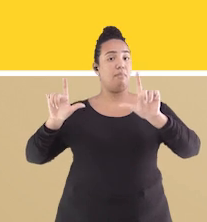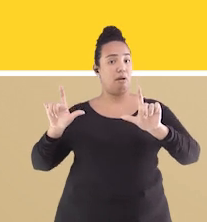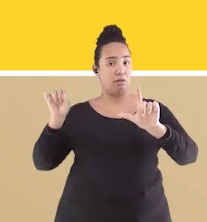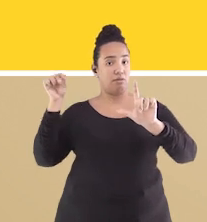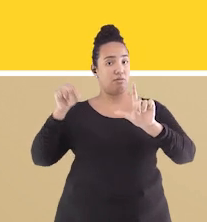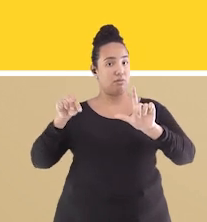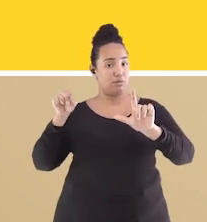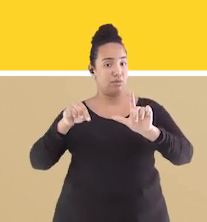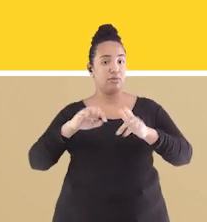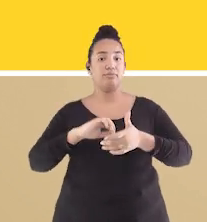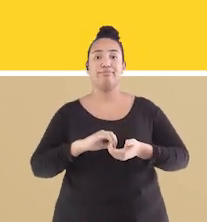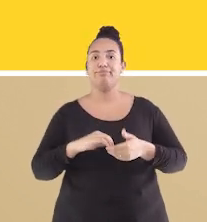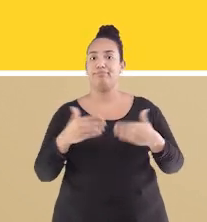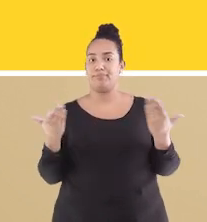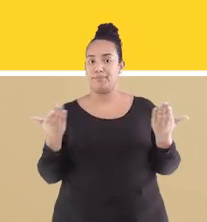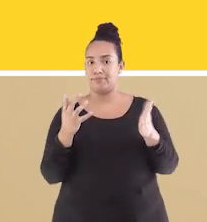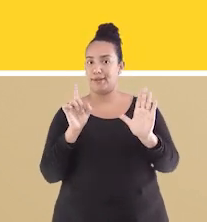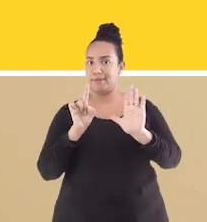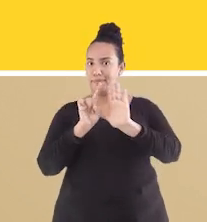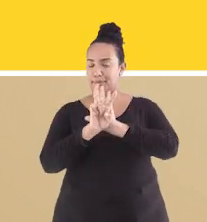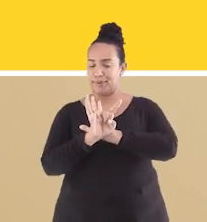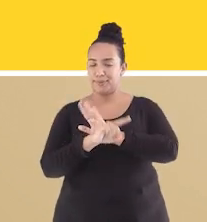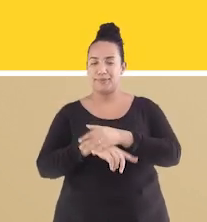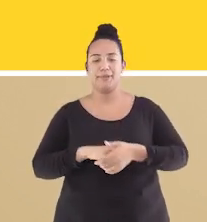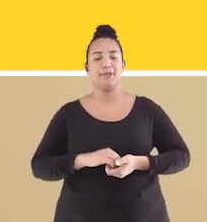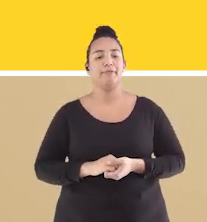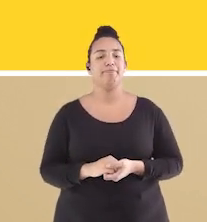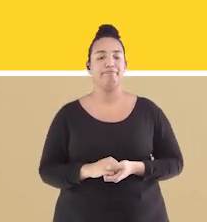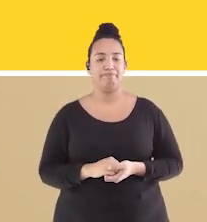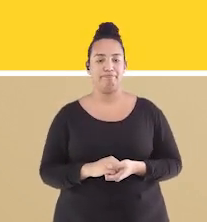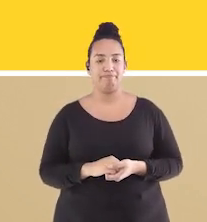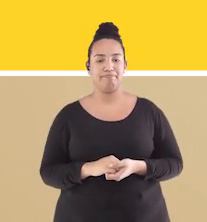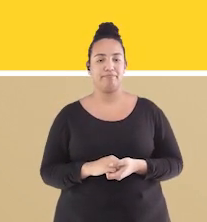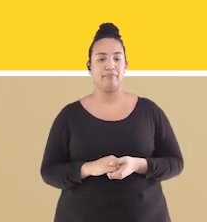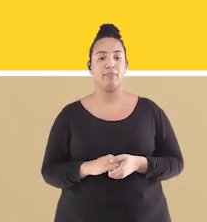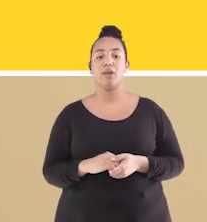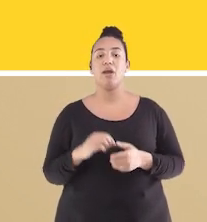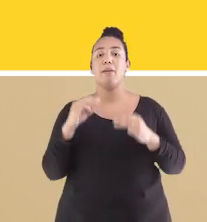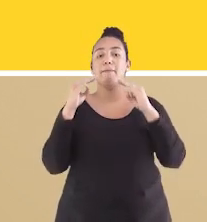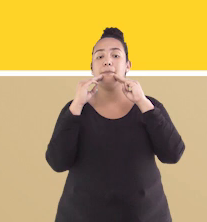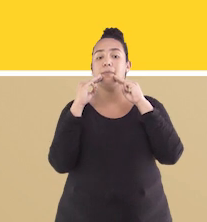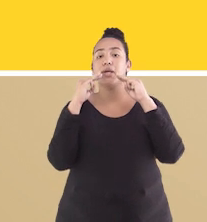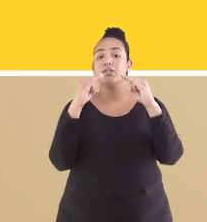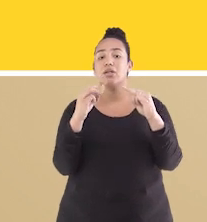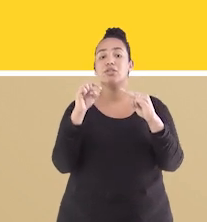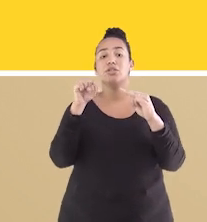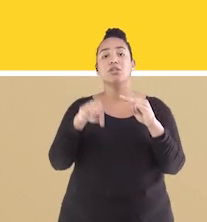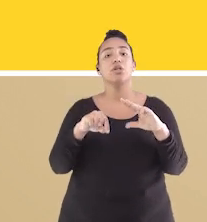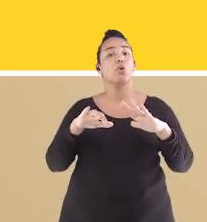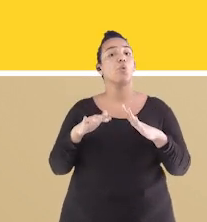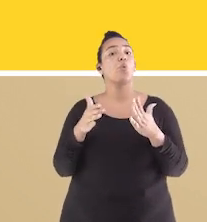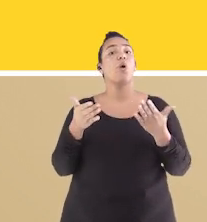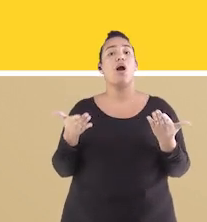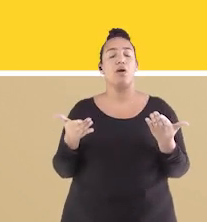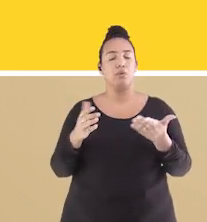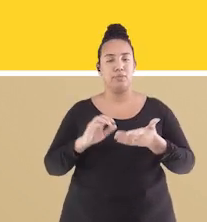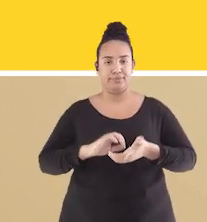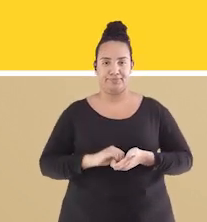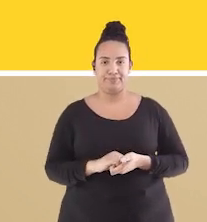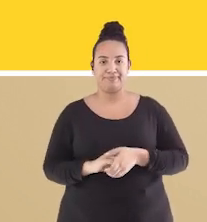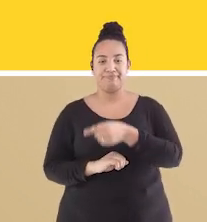de trânsito. Vamos para a nossa pergunta. Qual a mensagem que ela está